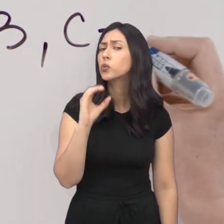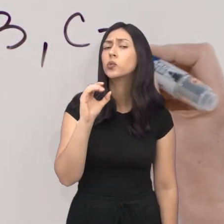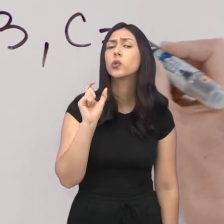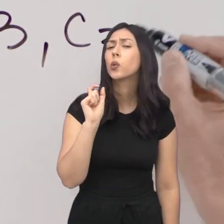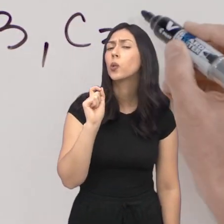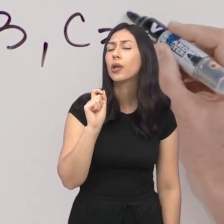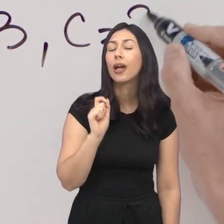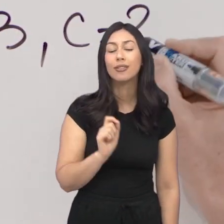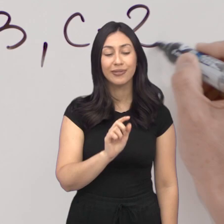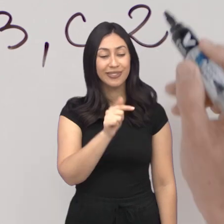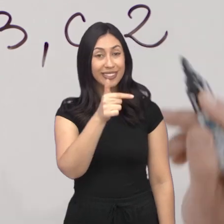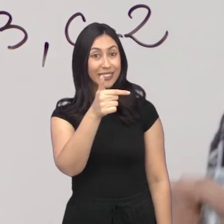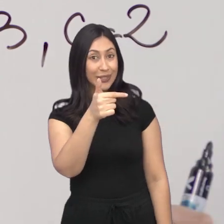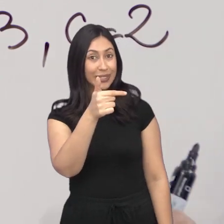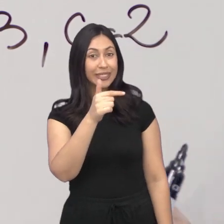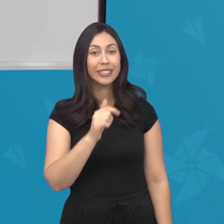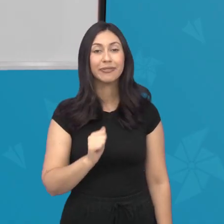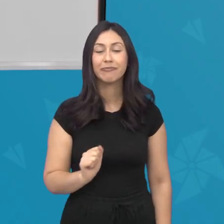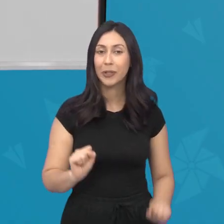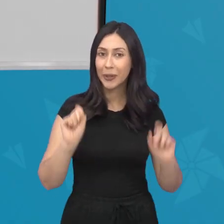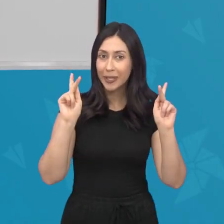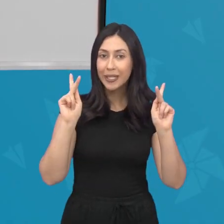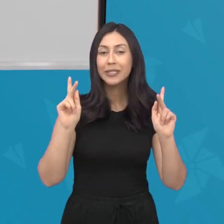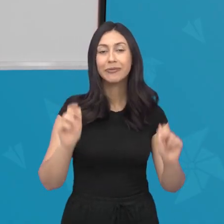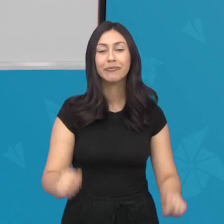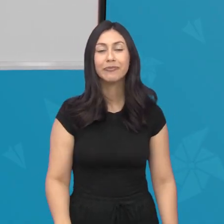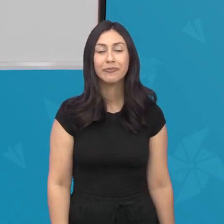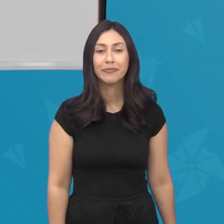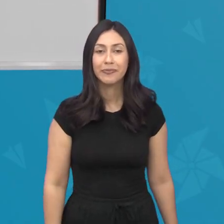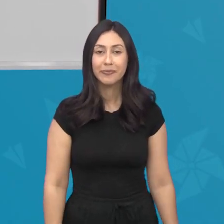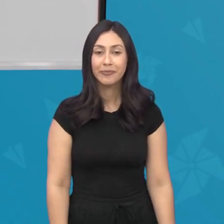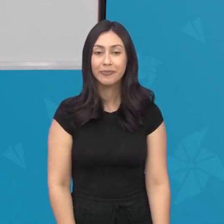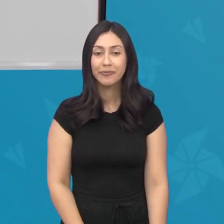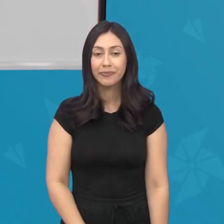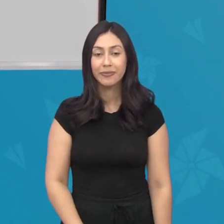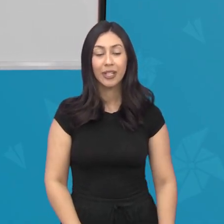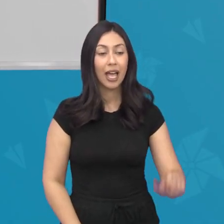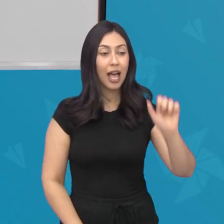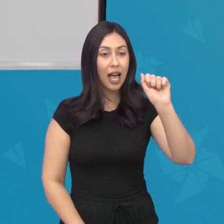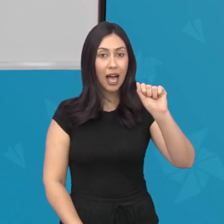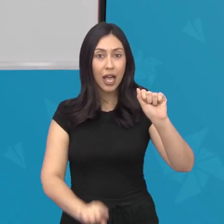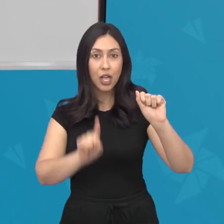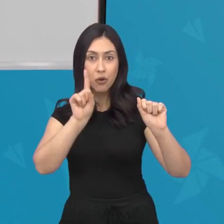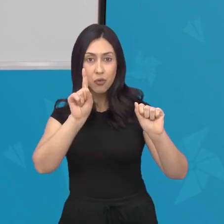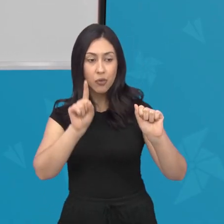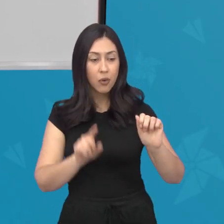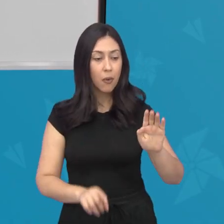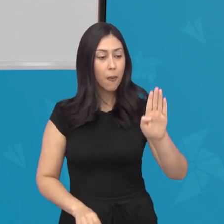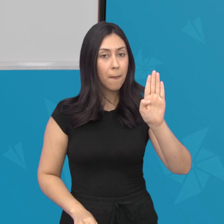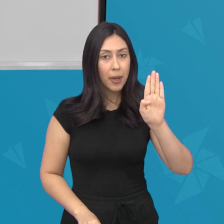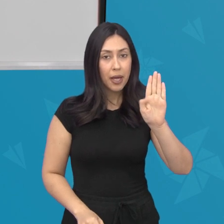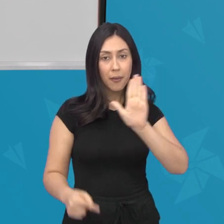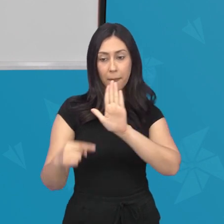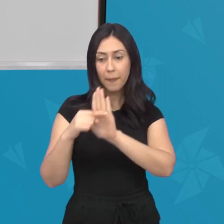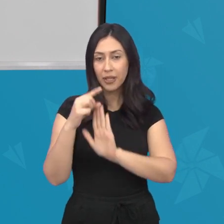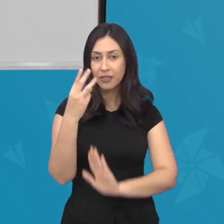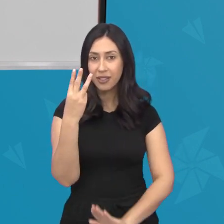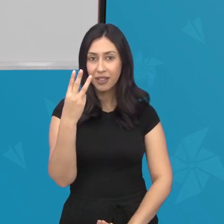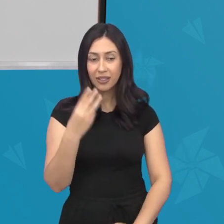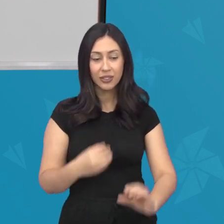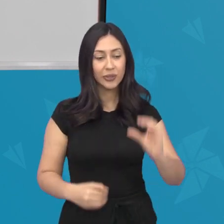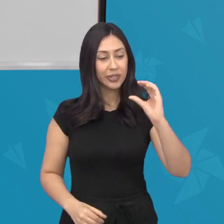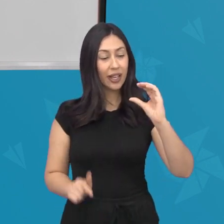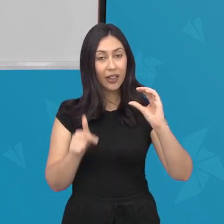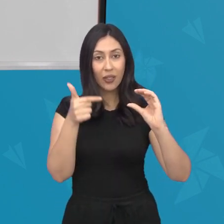C é igual a 2. Ok? O A é 1, o B é menos 3 e o